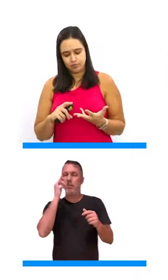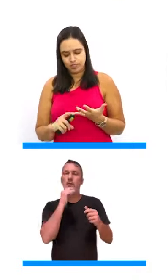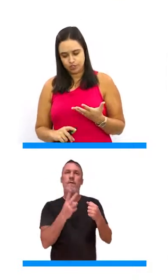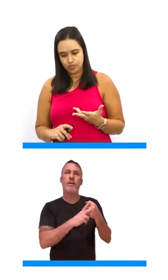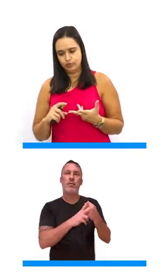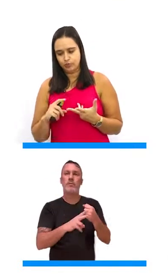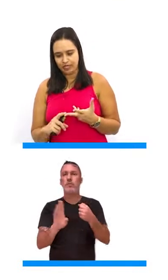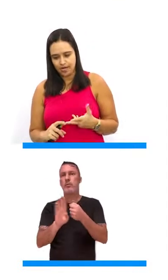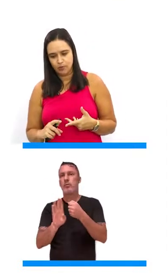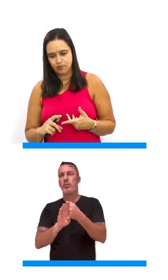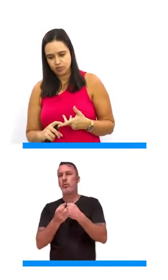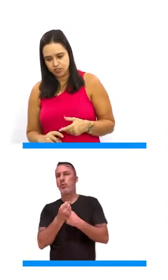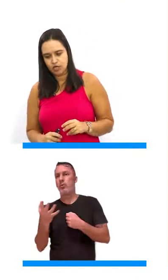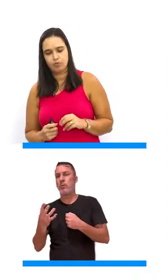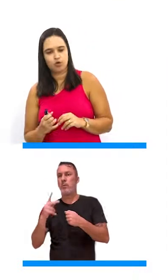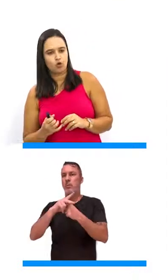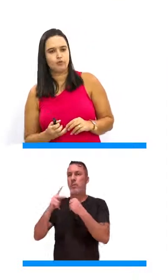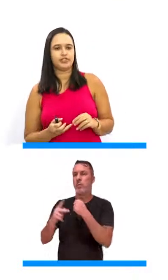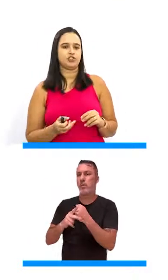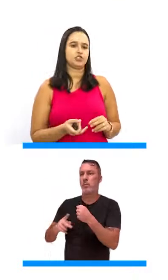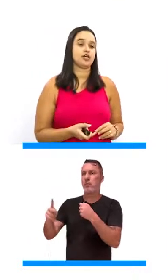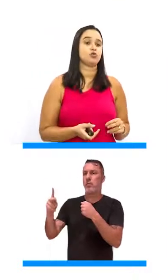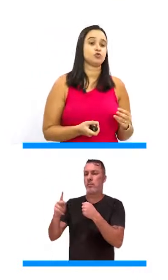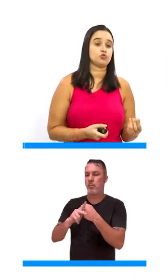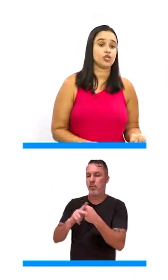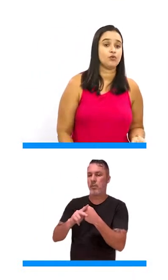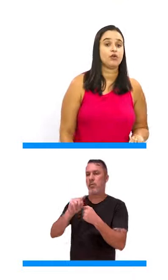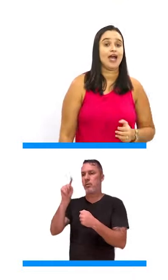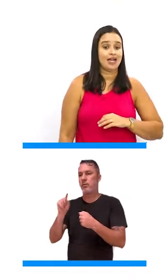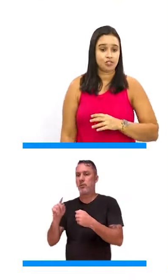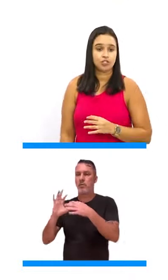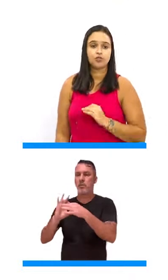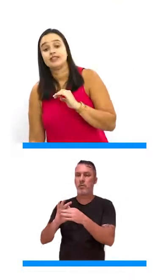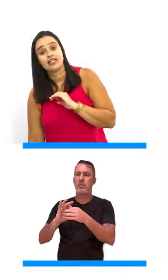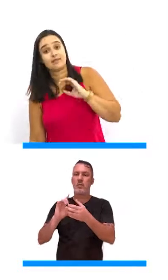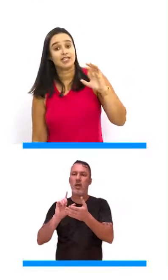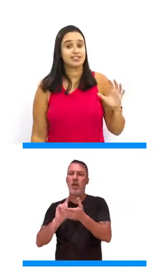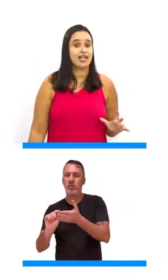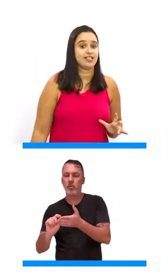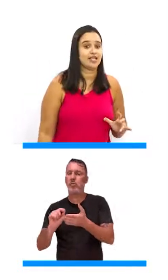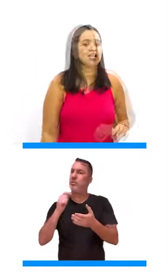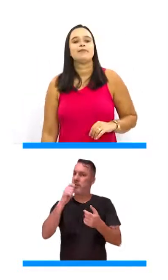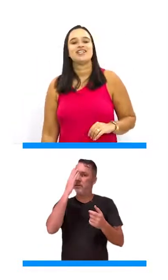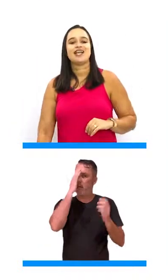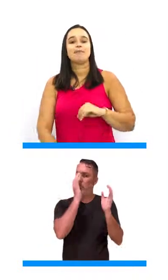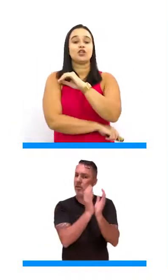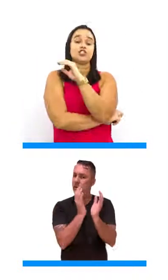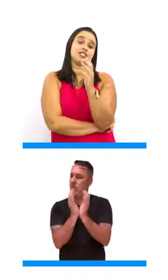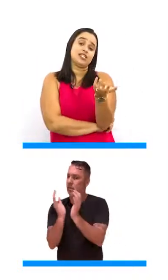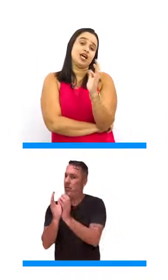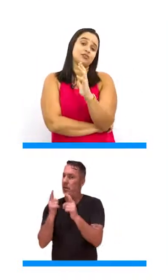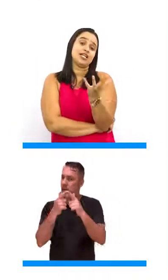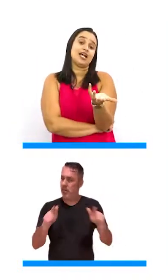Verbo, substantivo, numeral, preposição, pronome, interjeição, conjunção, artigo. Tem que saber das 10, né? Mas ela